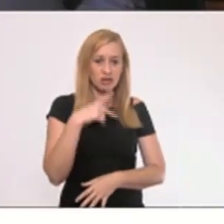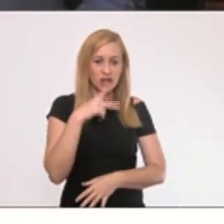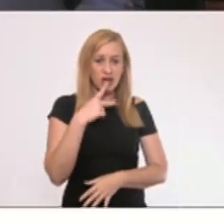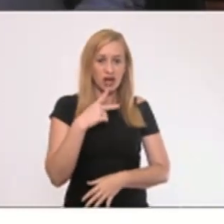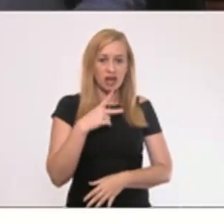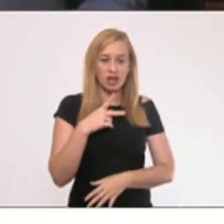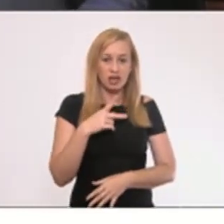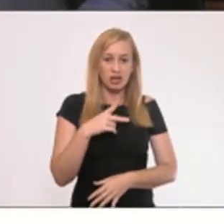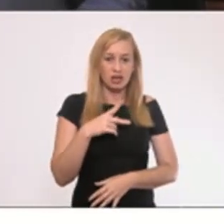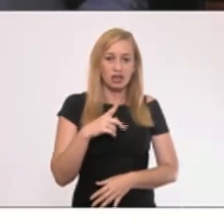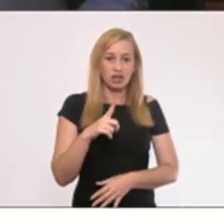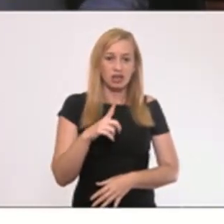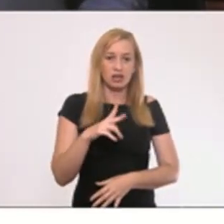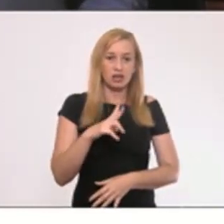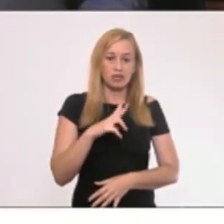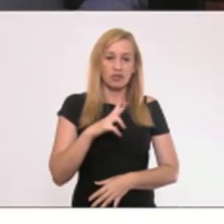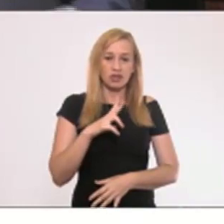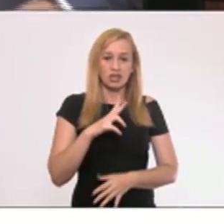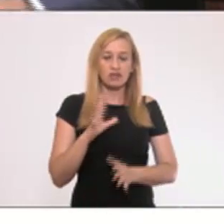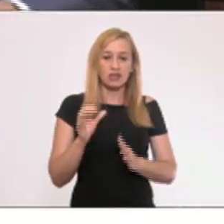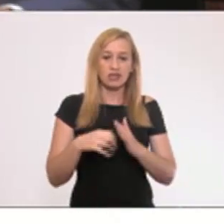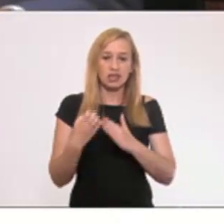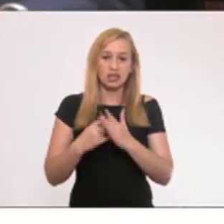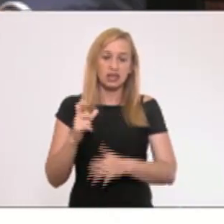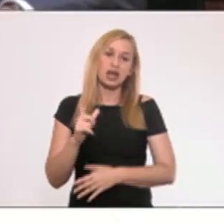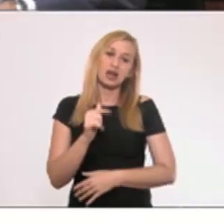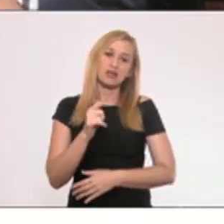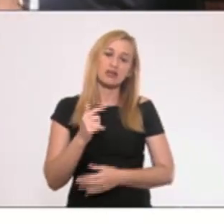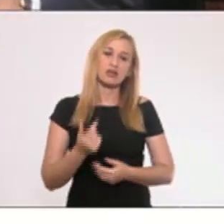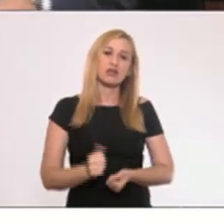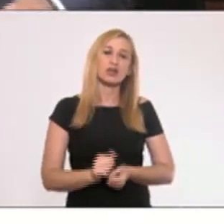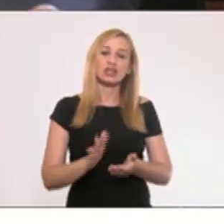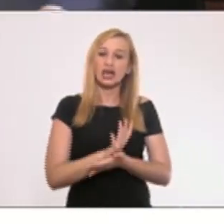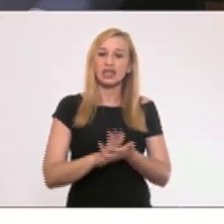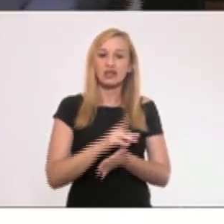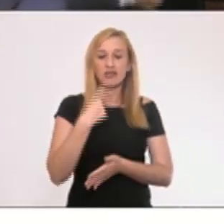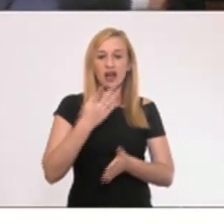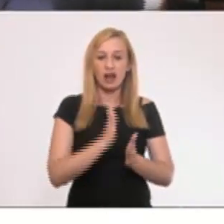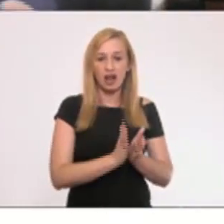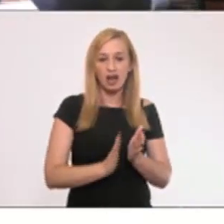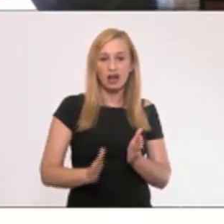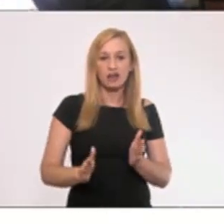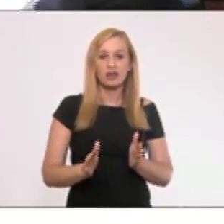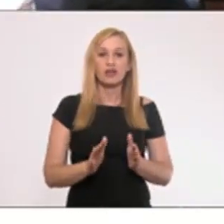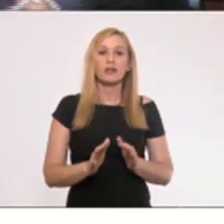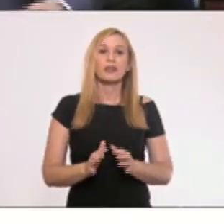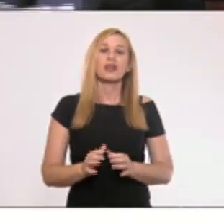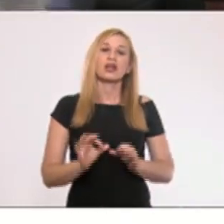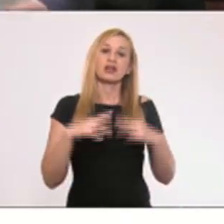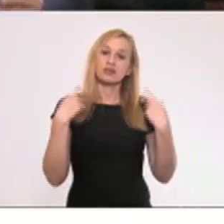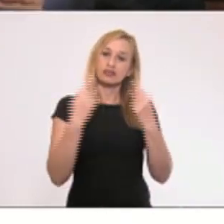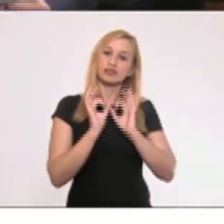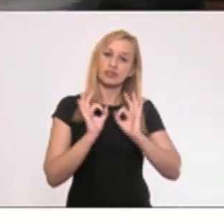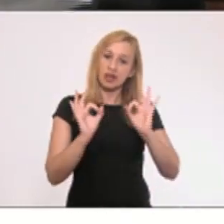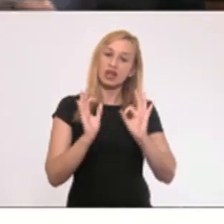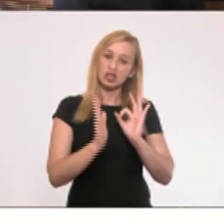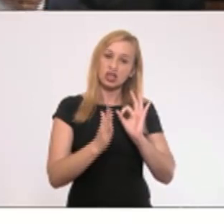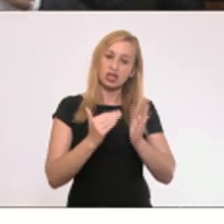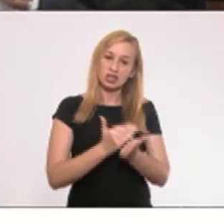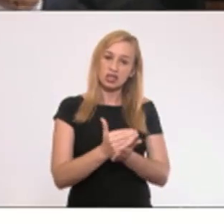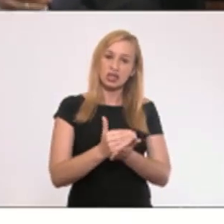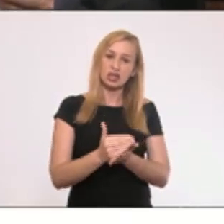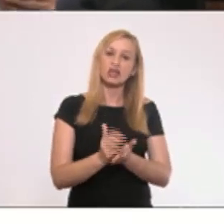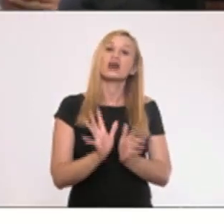O cidadão fluminense merece. Nada mais havendo a tratar na primeira extraordinária, já convoquei a segunda.